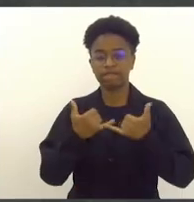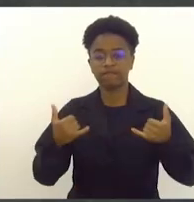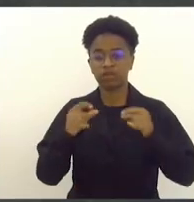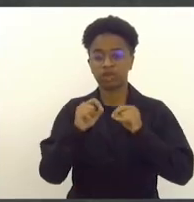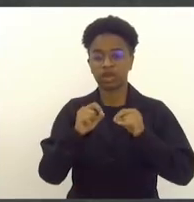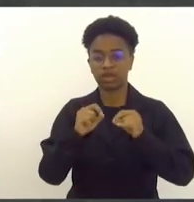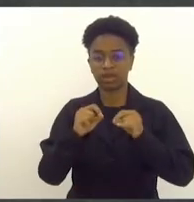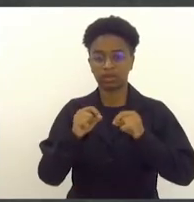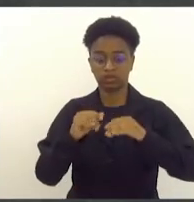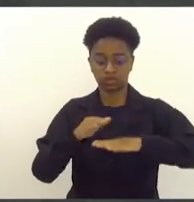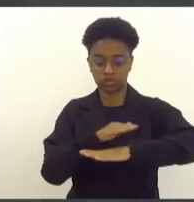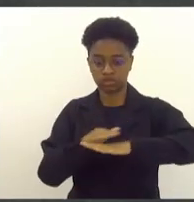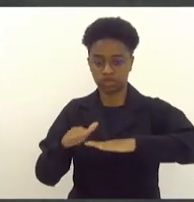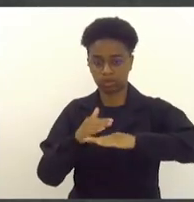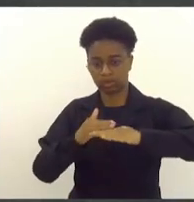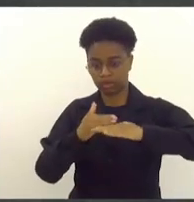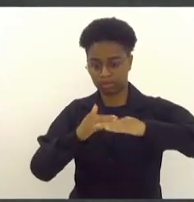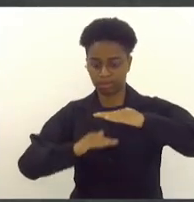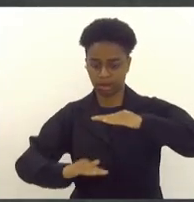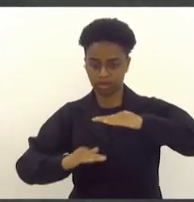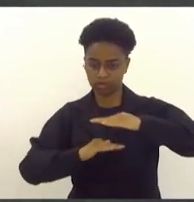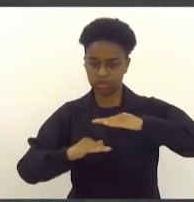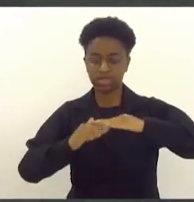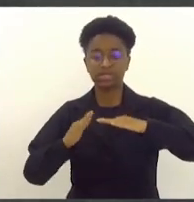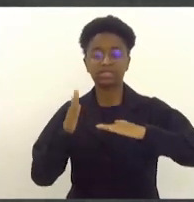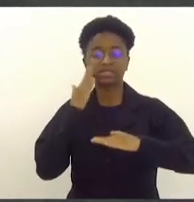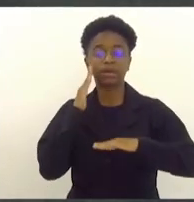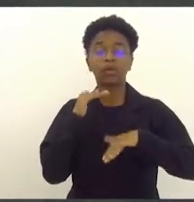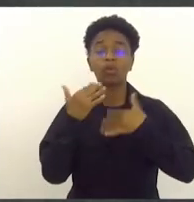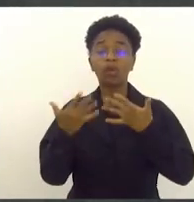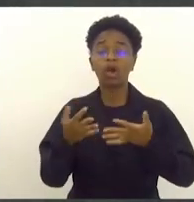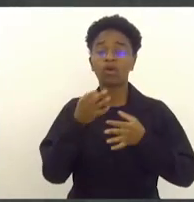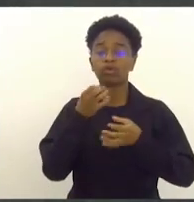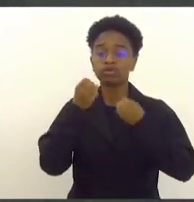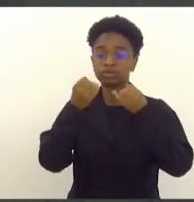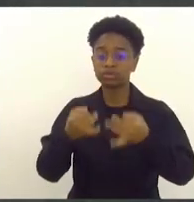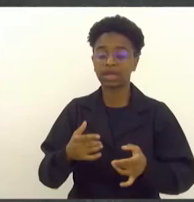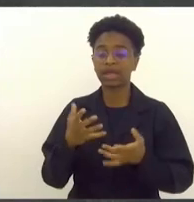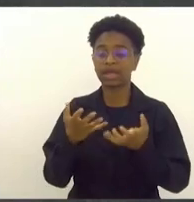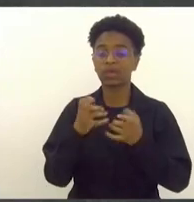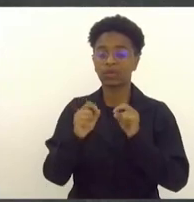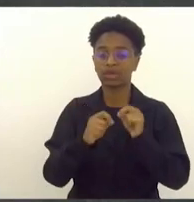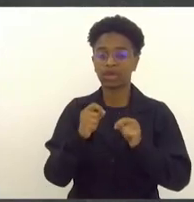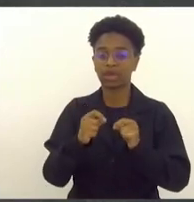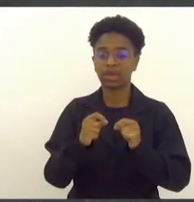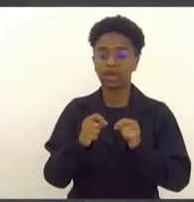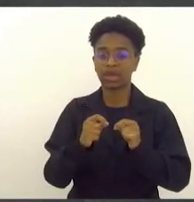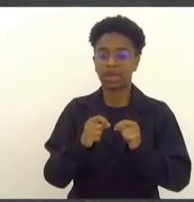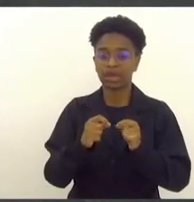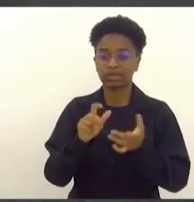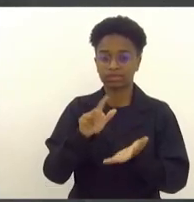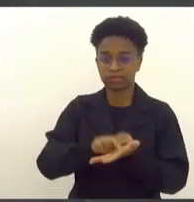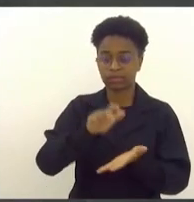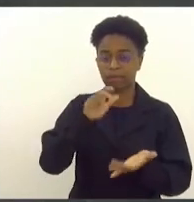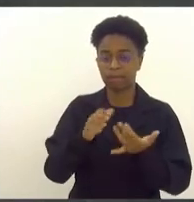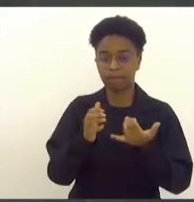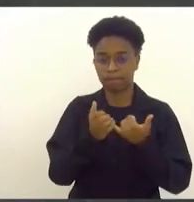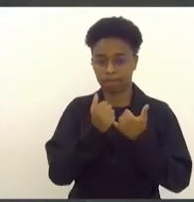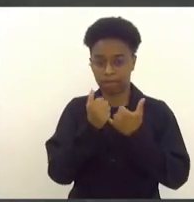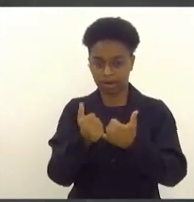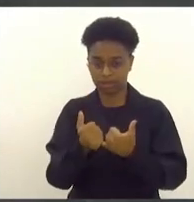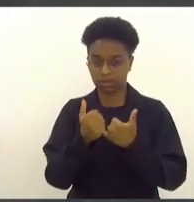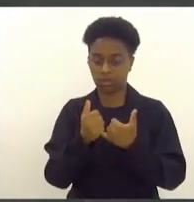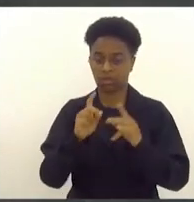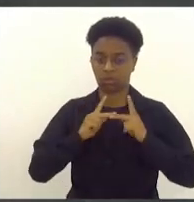era Deputado brasão uma das justificativas que Paraty tava querendo o título de Patrimônio da Humanidade como tinha todos aqueles